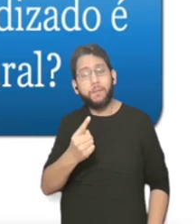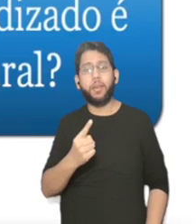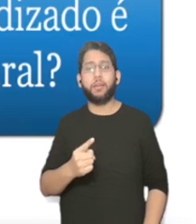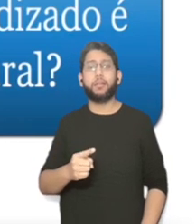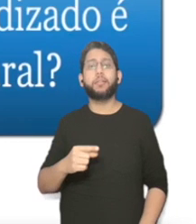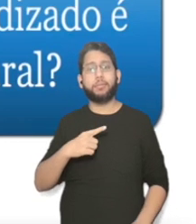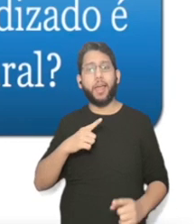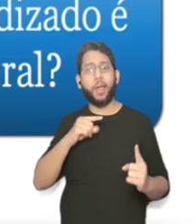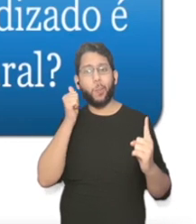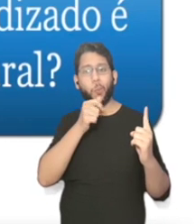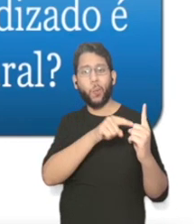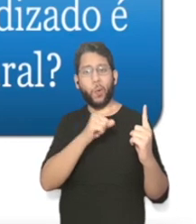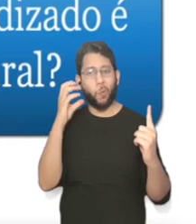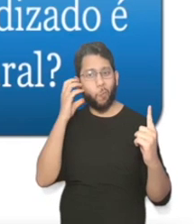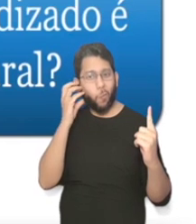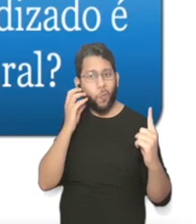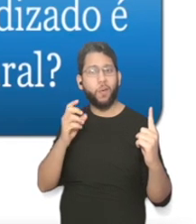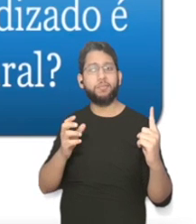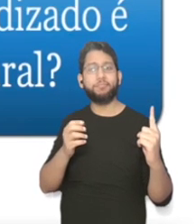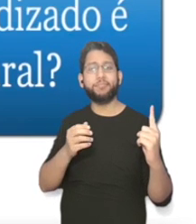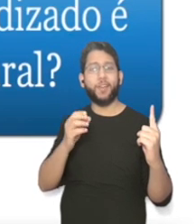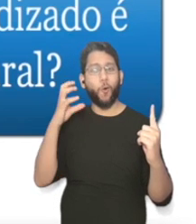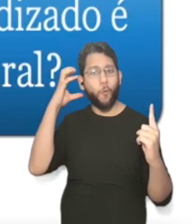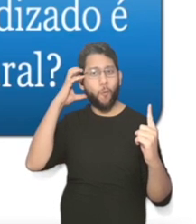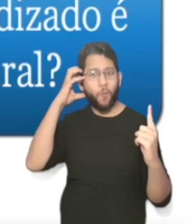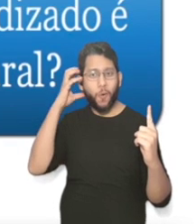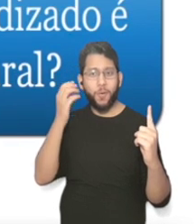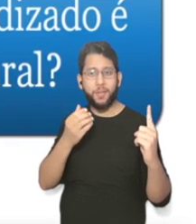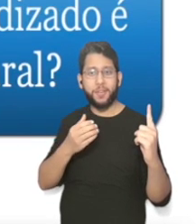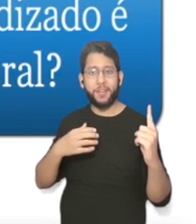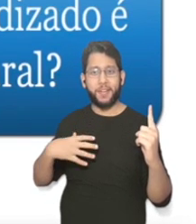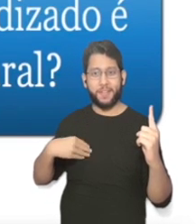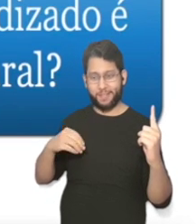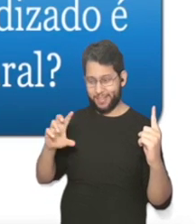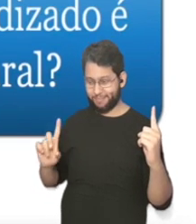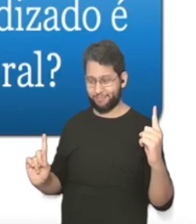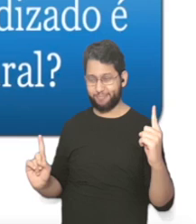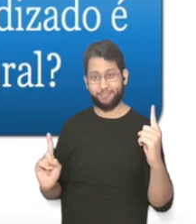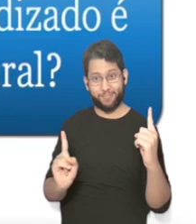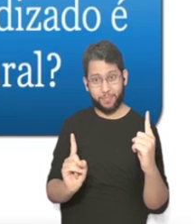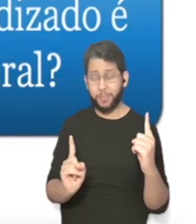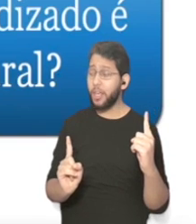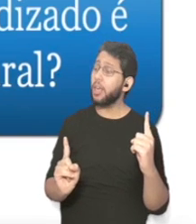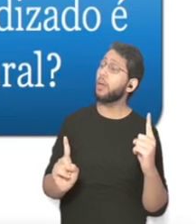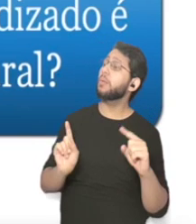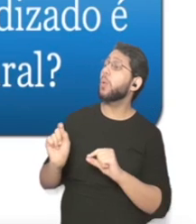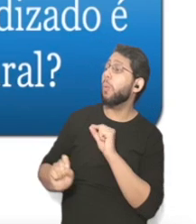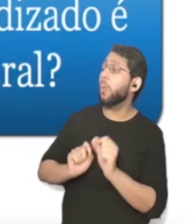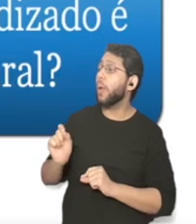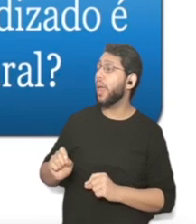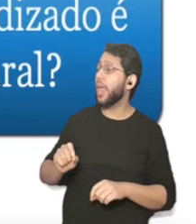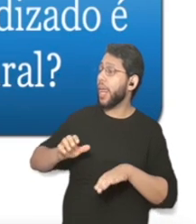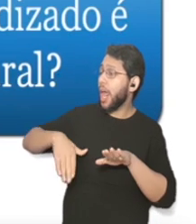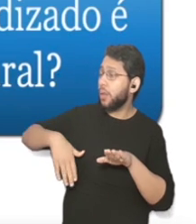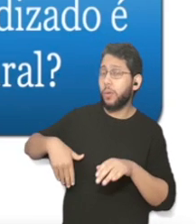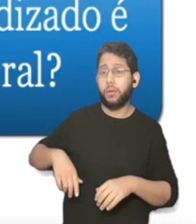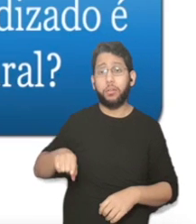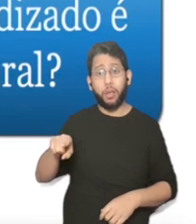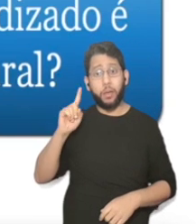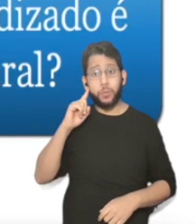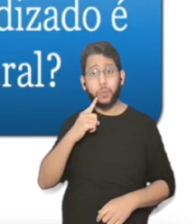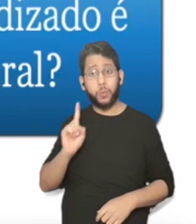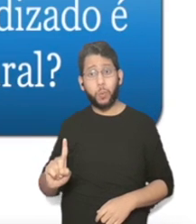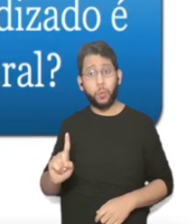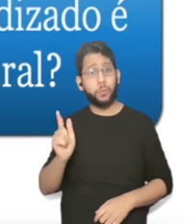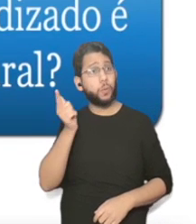terapia fonoaudiológica, enquanto a terapeuta vai perguntar ali, vai conversar com eles sobre o que eles fizeram, sobre nadar, né?